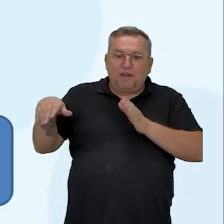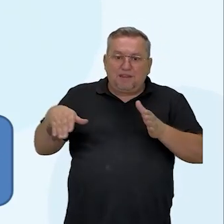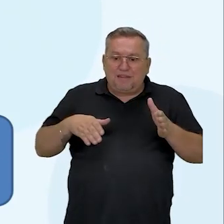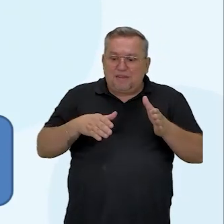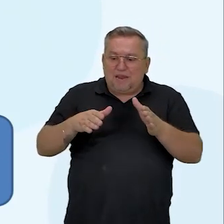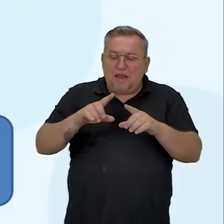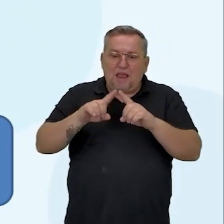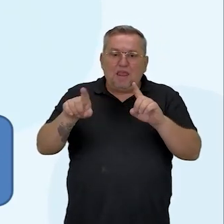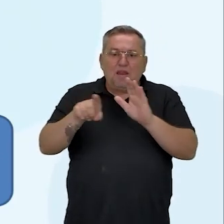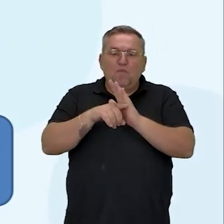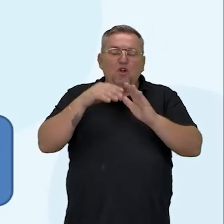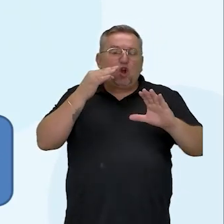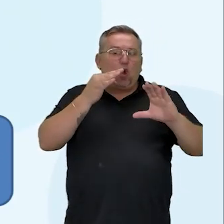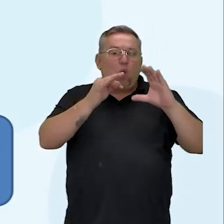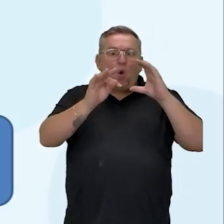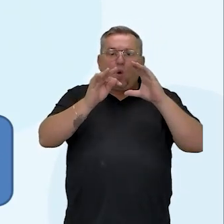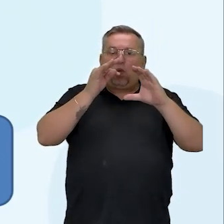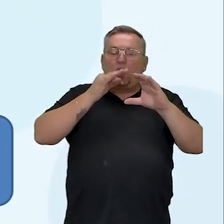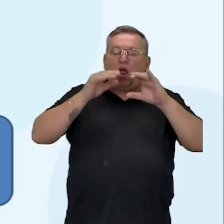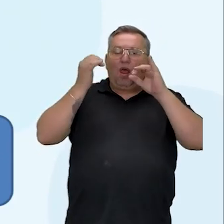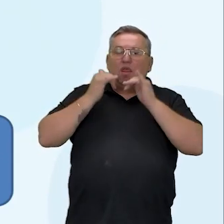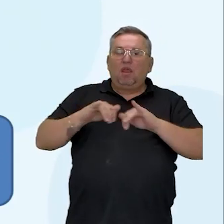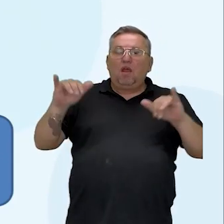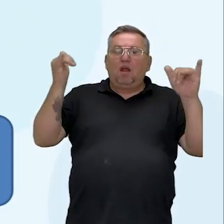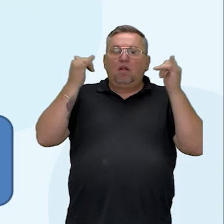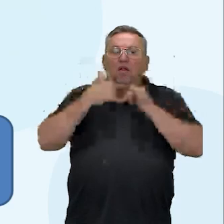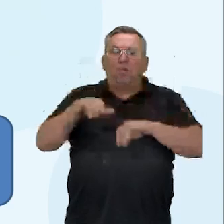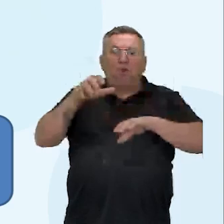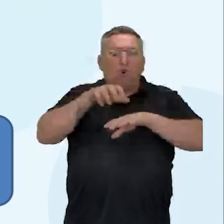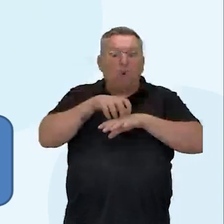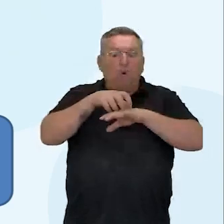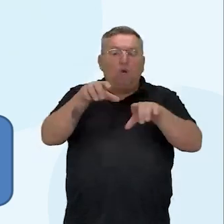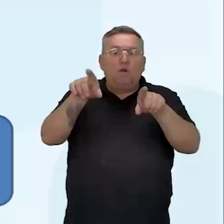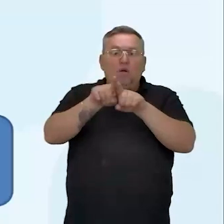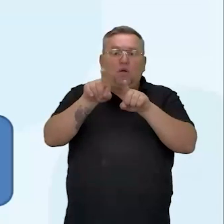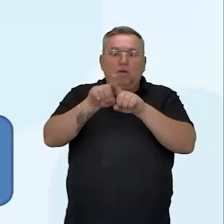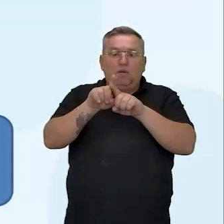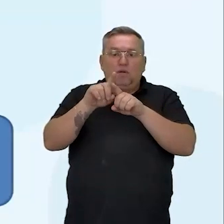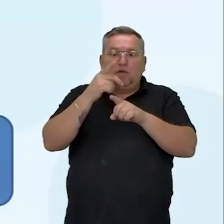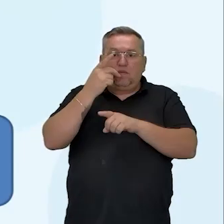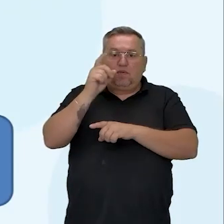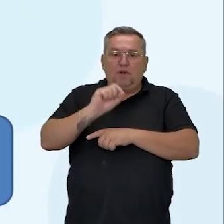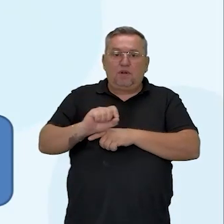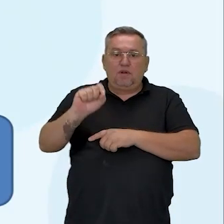investir em telecomunicação, energia, transporte, a chamada